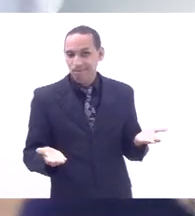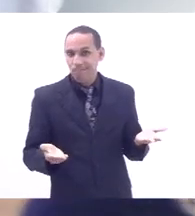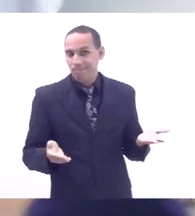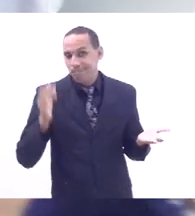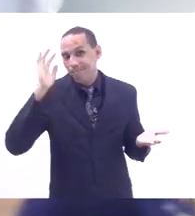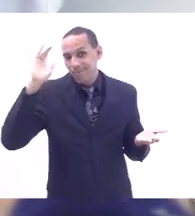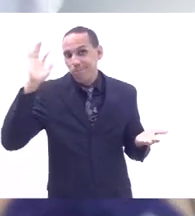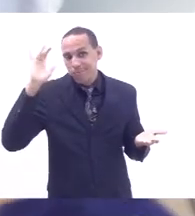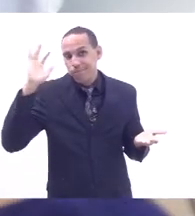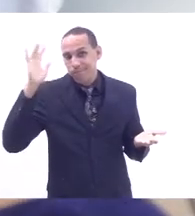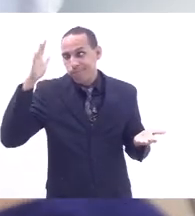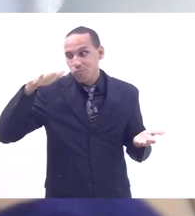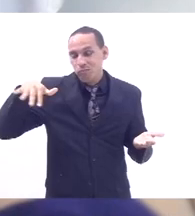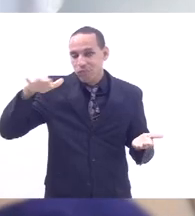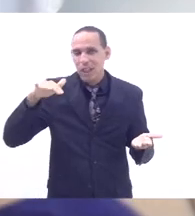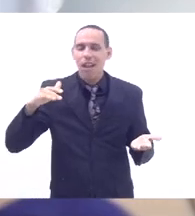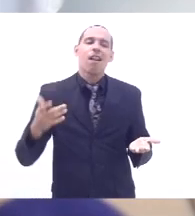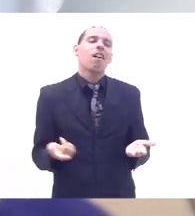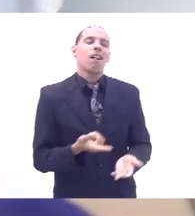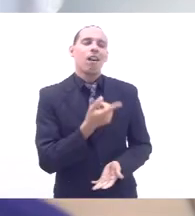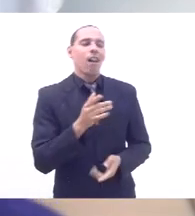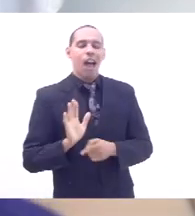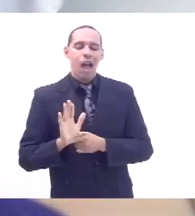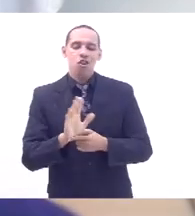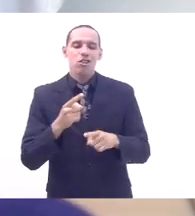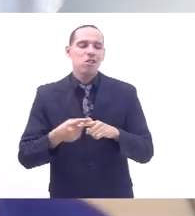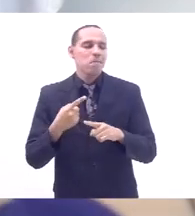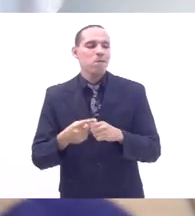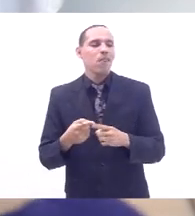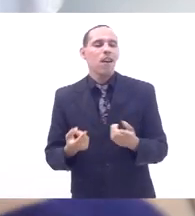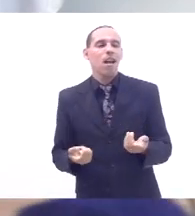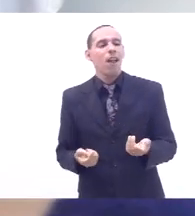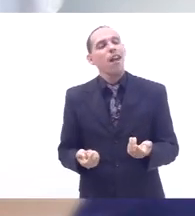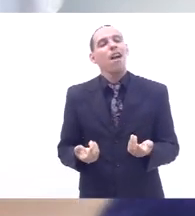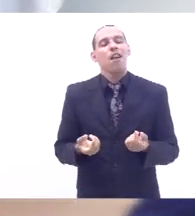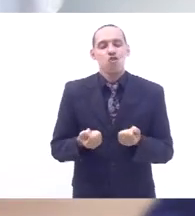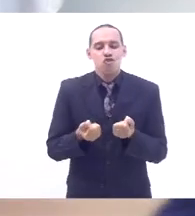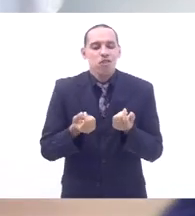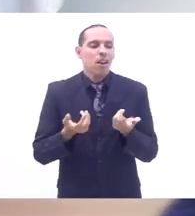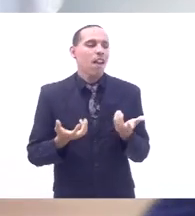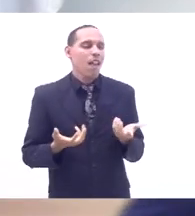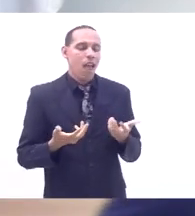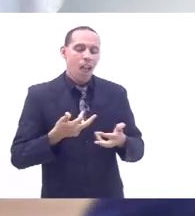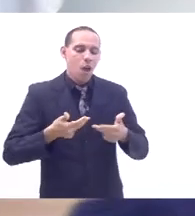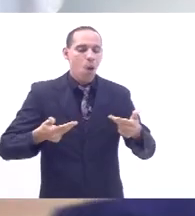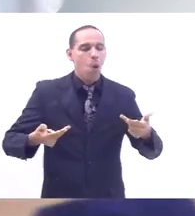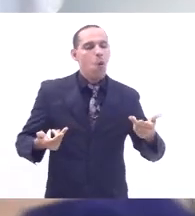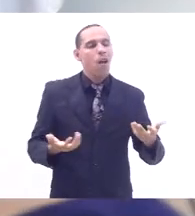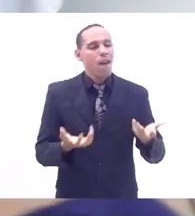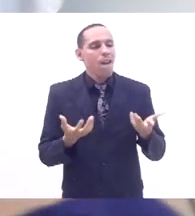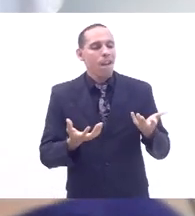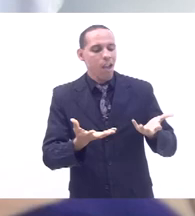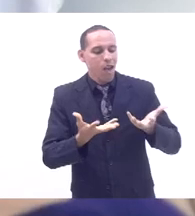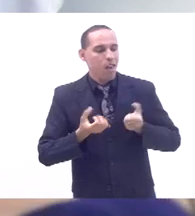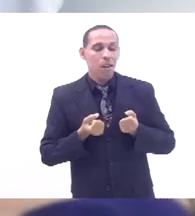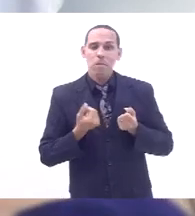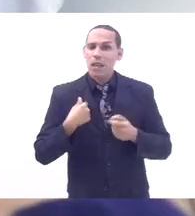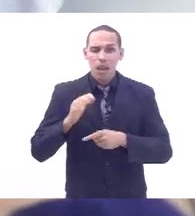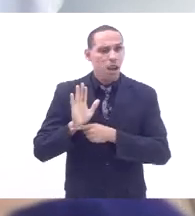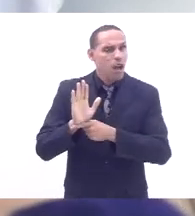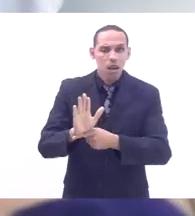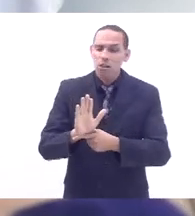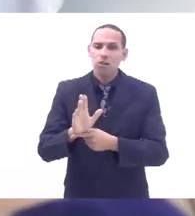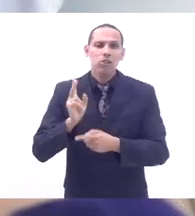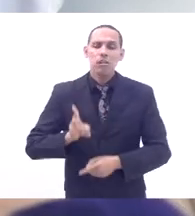Ah, mas aí tem alguma coisa por trás, não vai ajudar porque quer ajudar. E eu estou sentado aqui hoje porque eu sempre ajudei e sempre fiz a minha